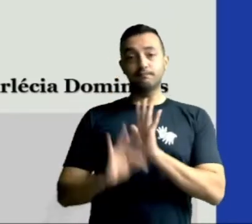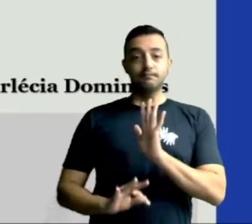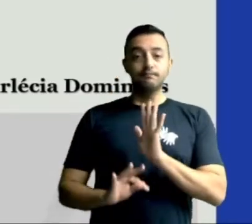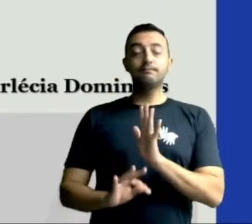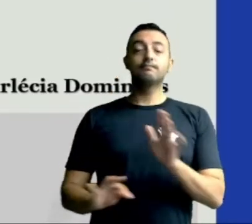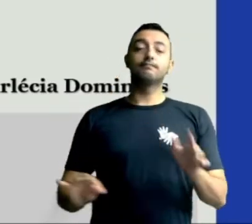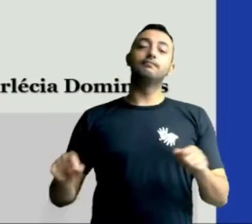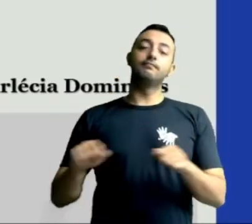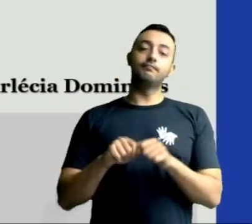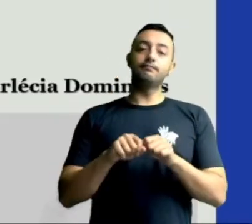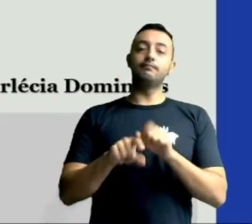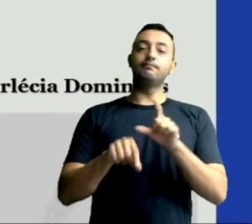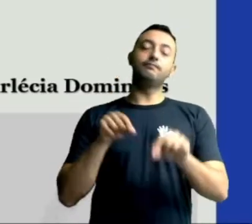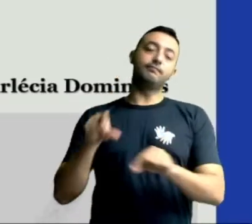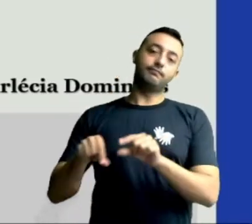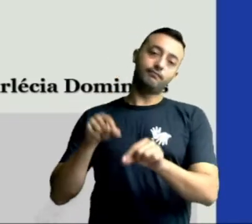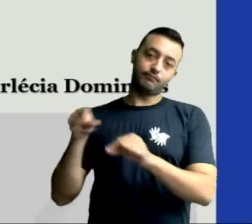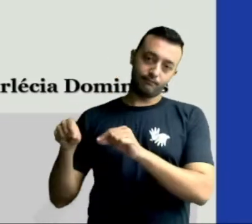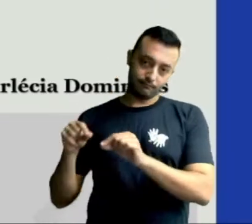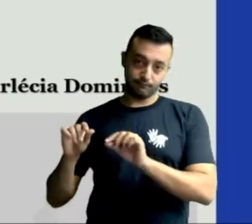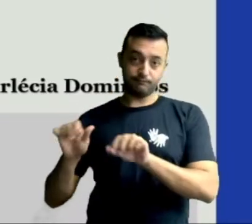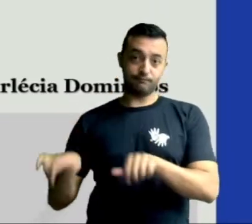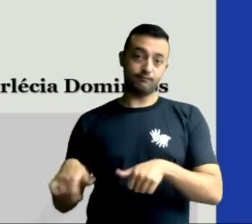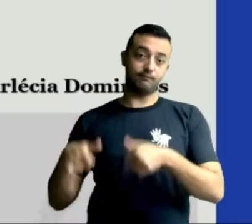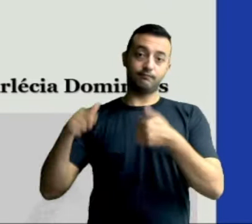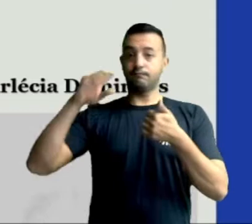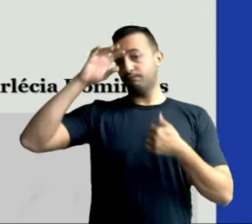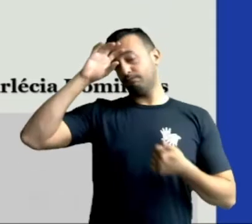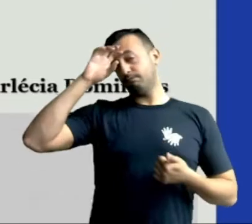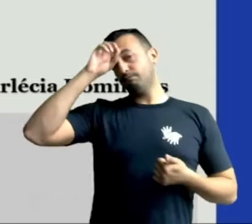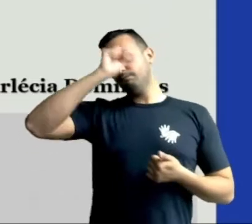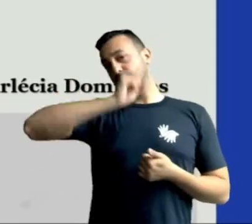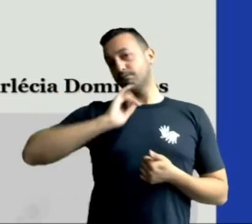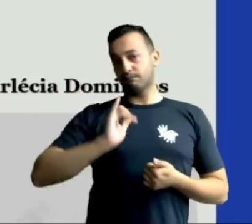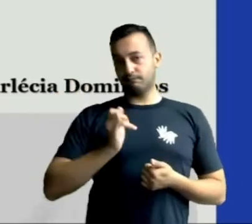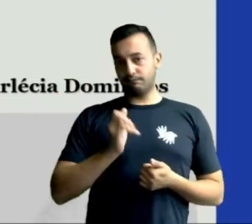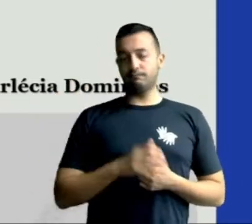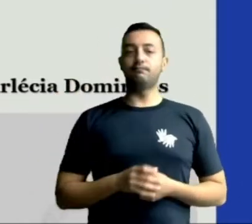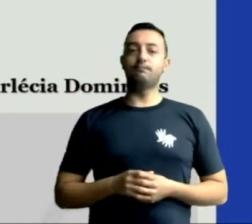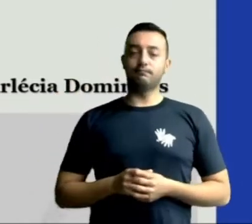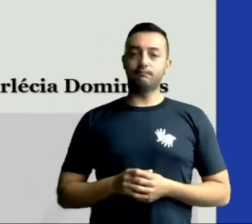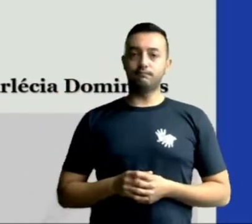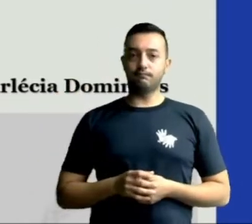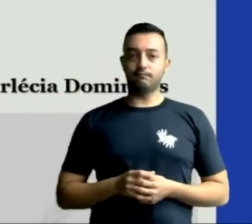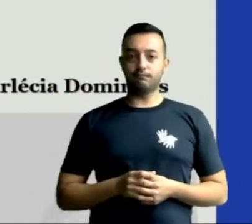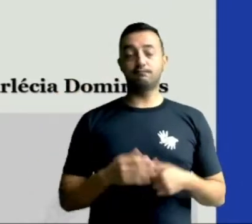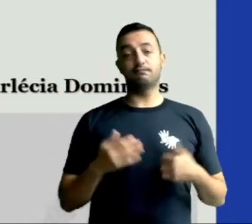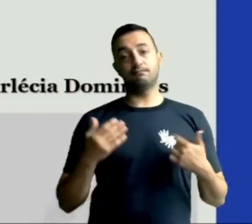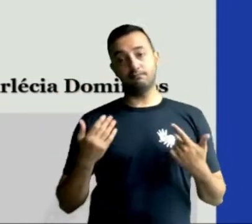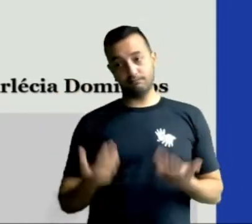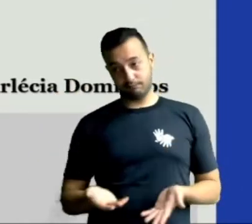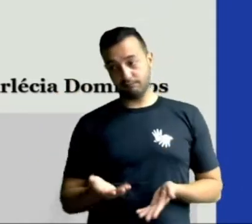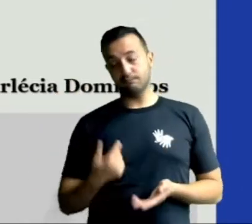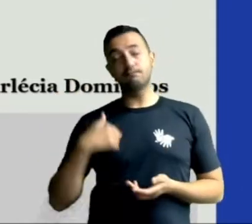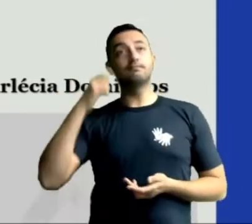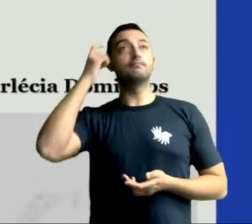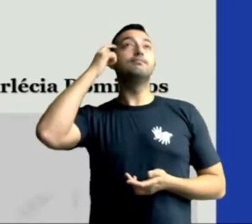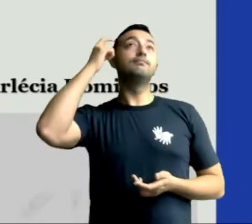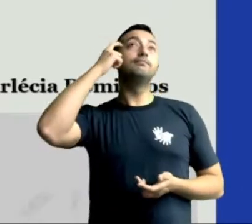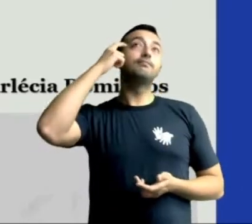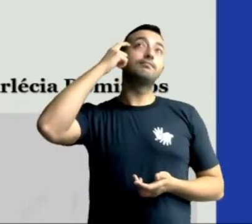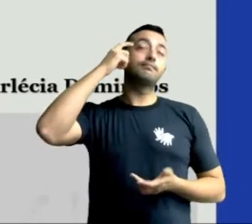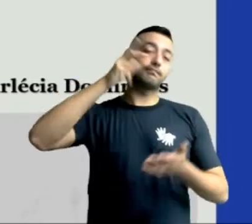e fazer uma seleção para melhor compreensão das informações. Bom, quando a gente pensa